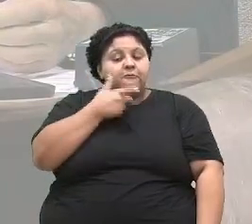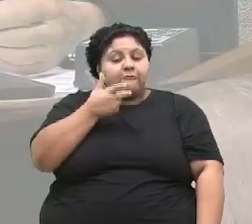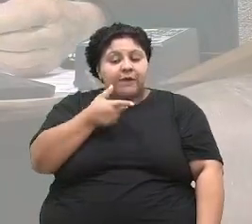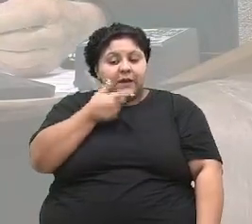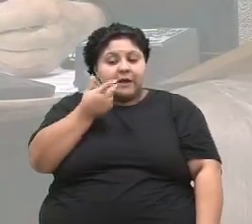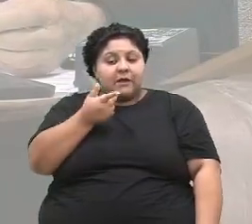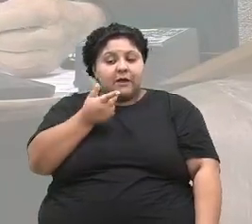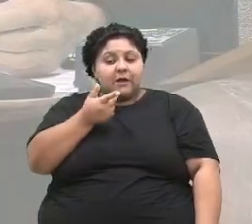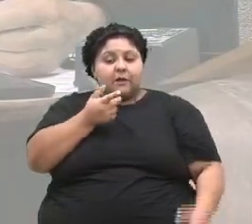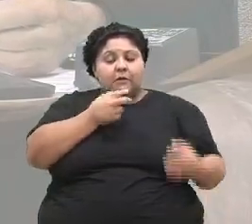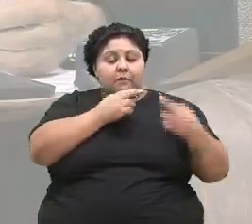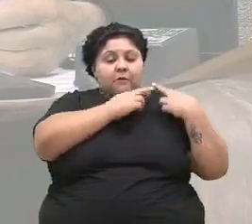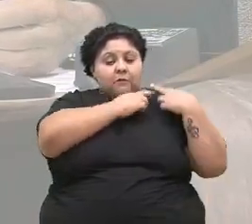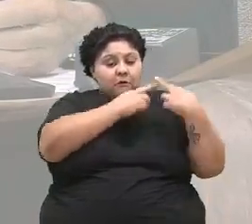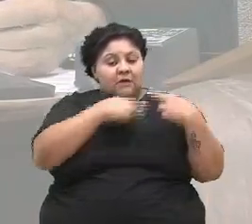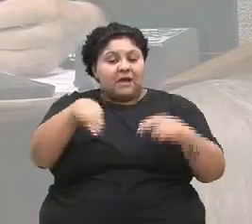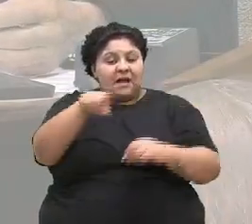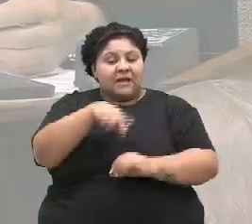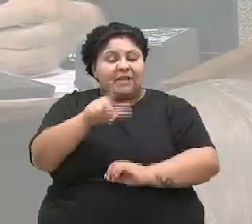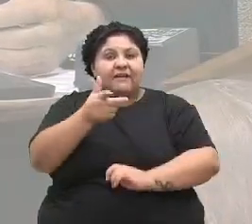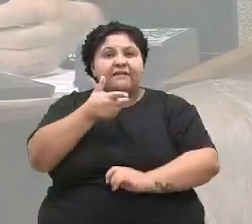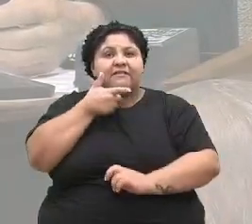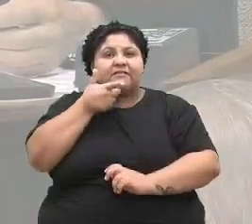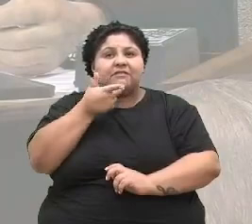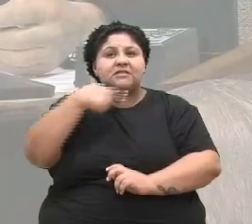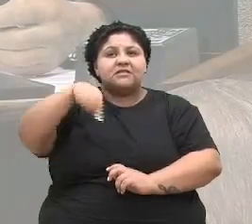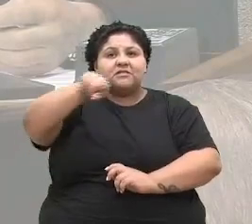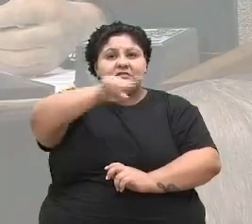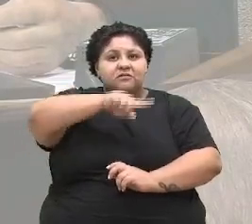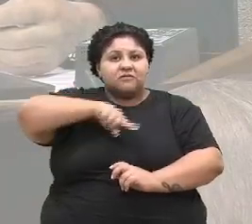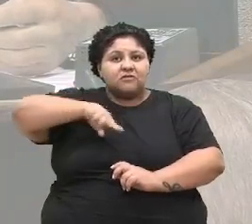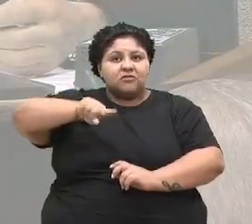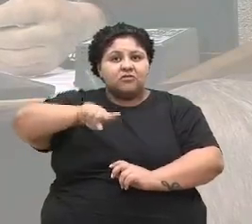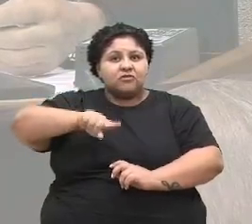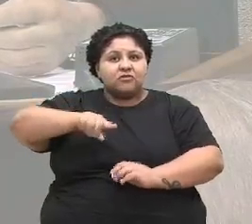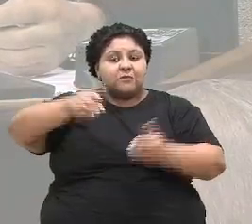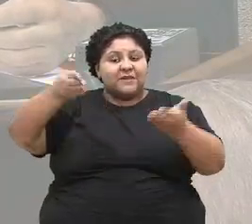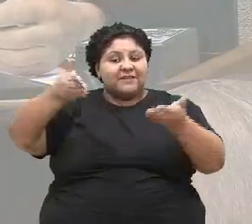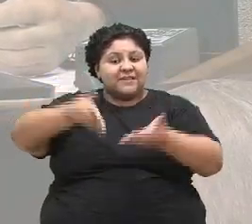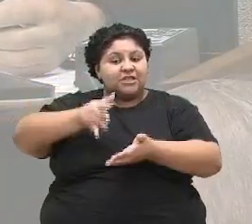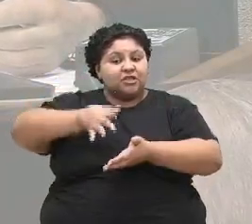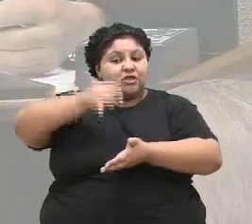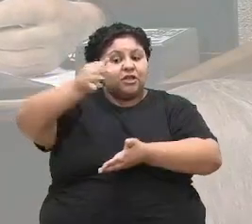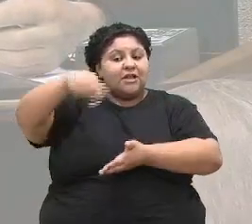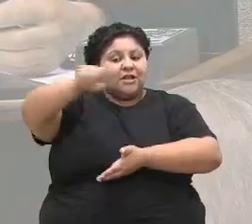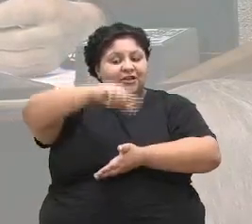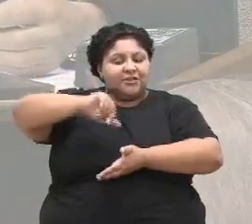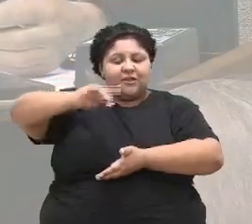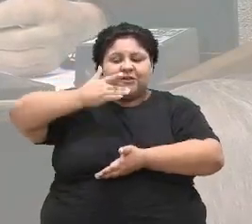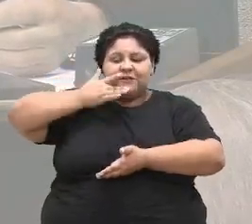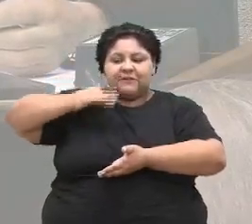responsabilidade, porque nós estamos falando aqui do nosso presente, do nosso futuro, que são as nossas crianças